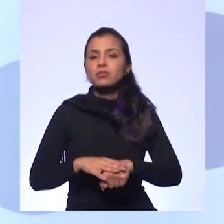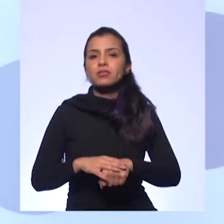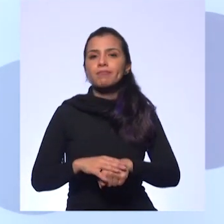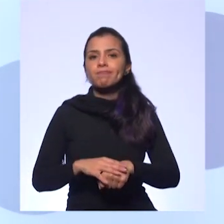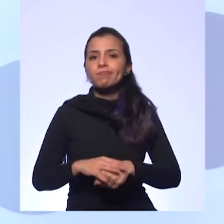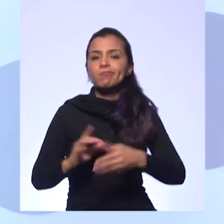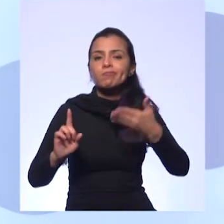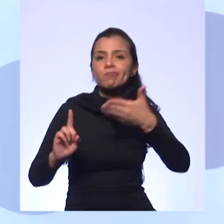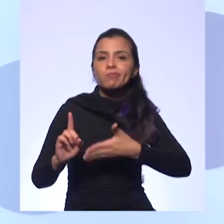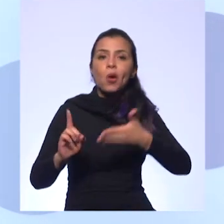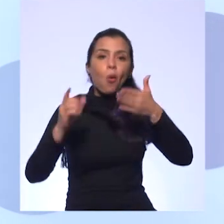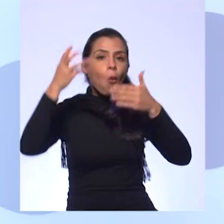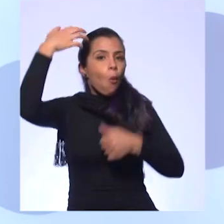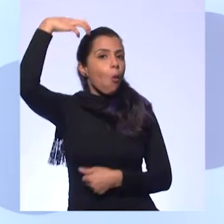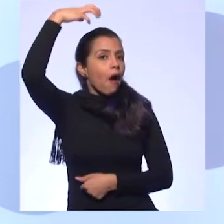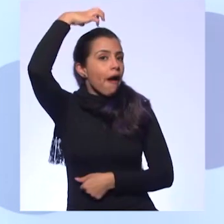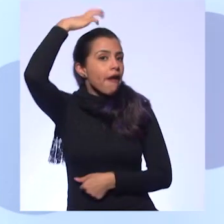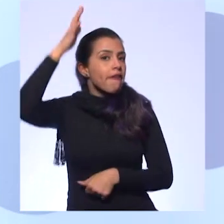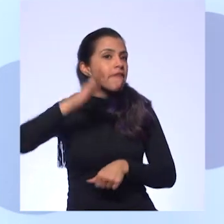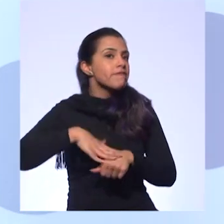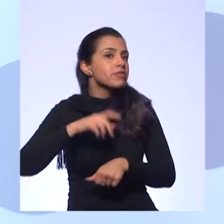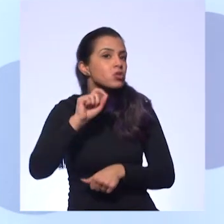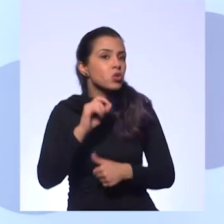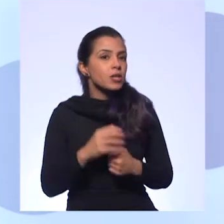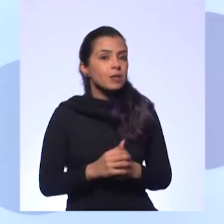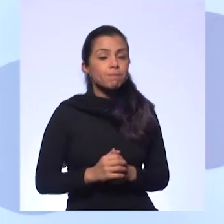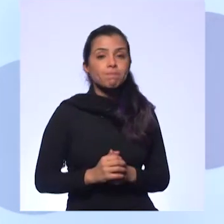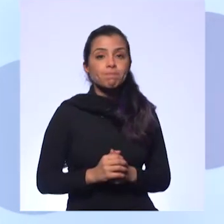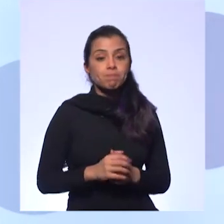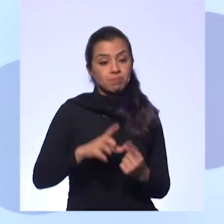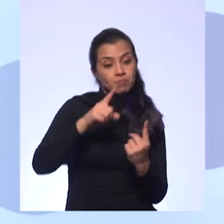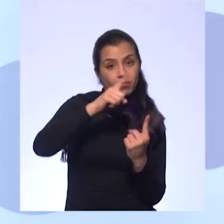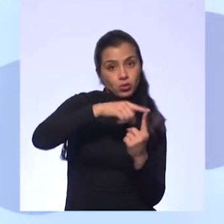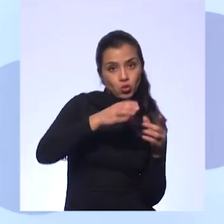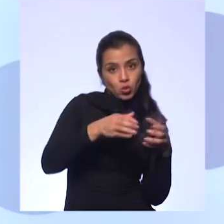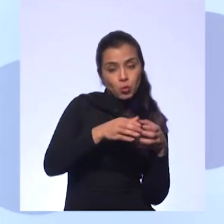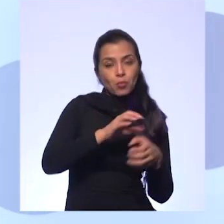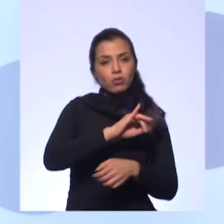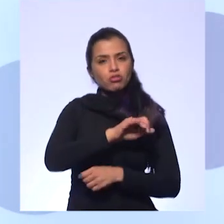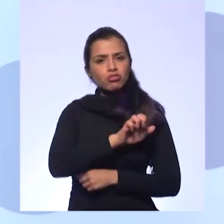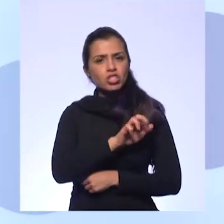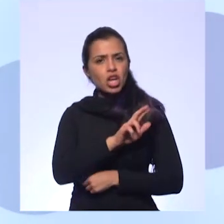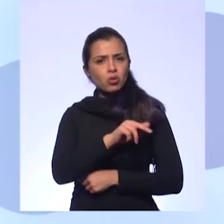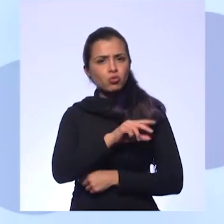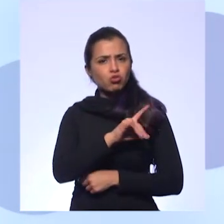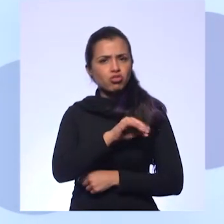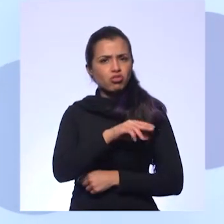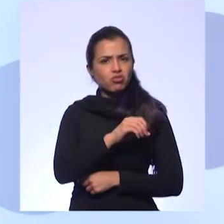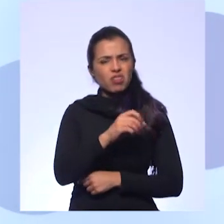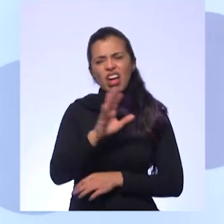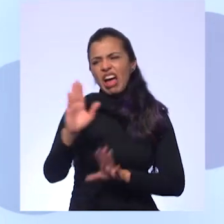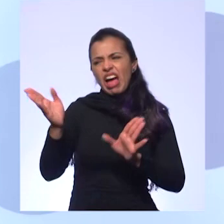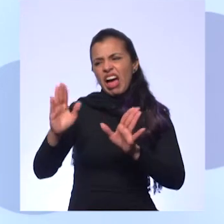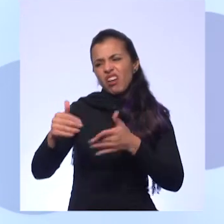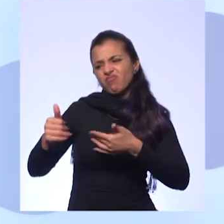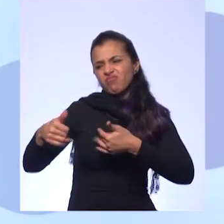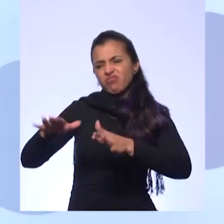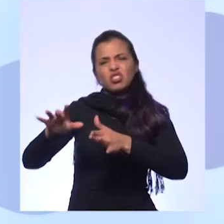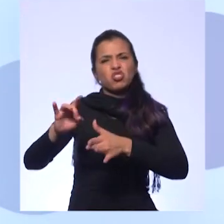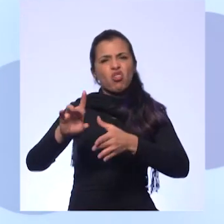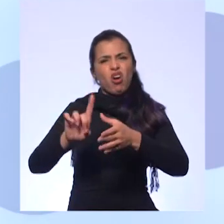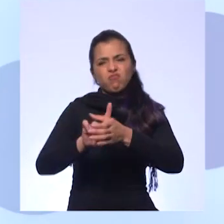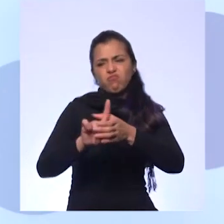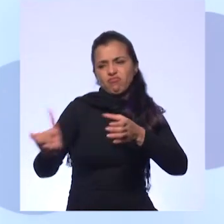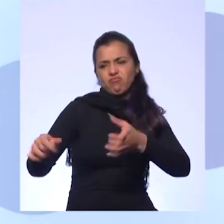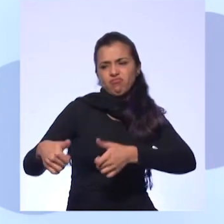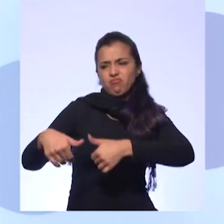XVI tivesse um encaminhamento. Os girondinos defendiam que não precisa punir, né? De repente ele só não é mais rei, mas deixa ele